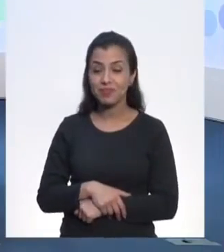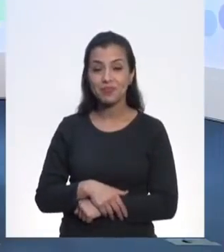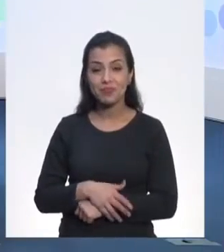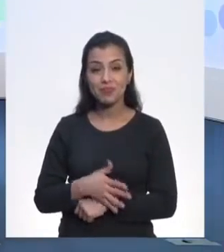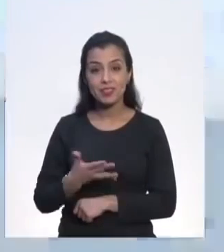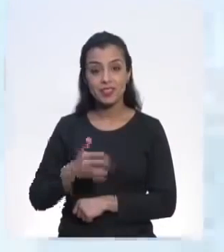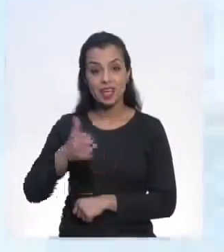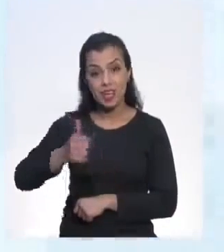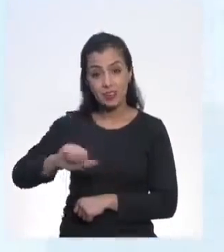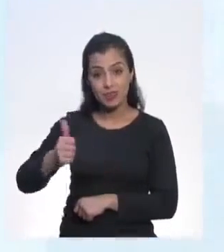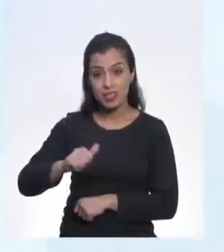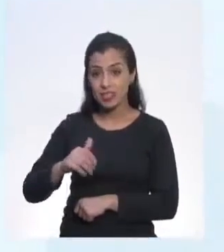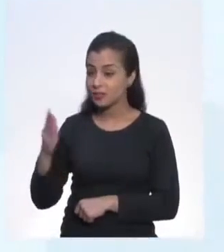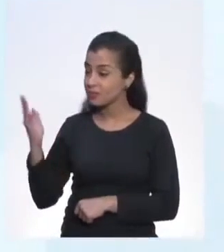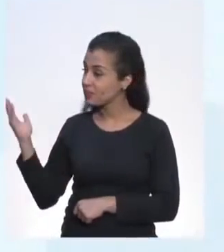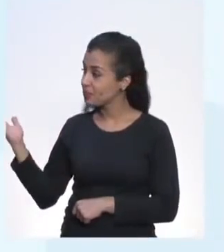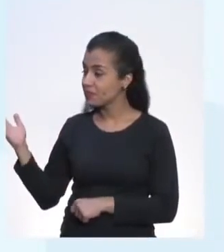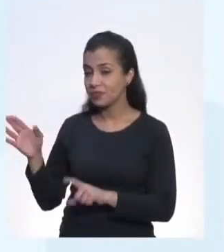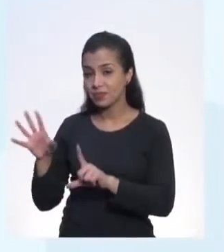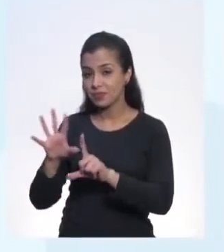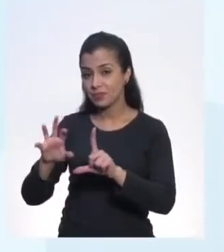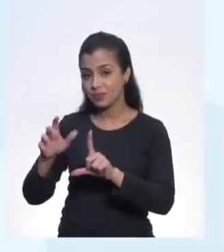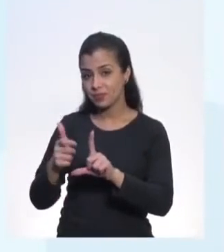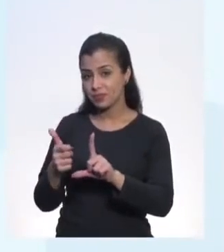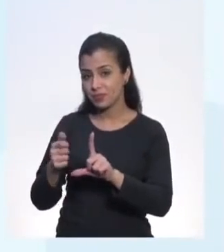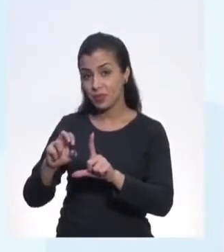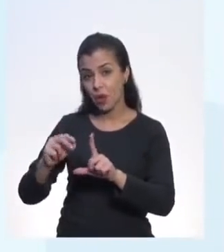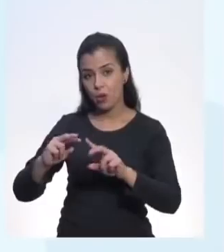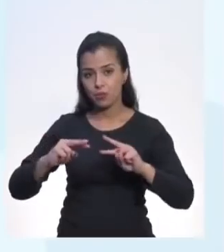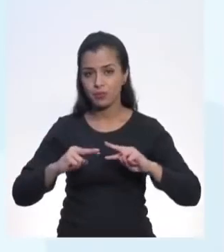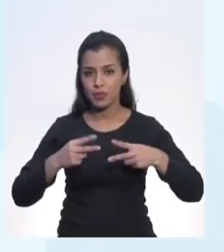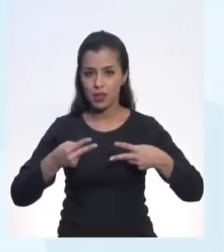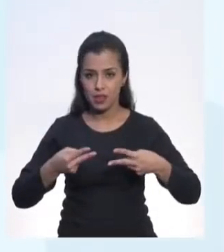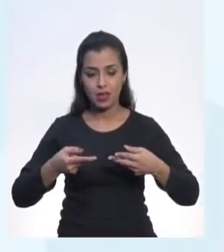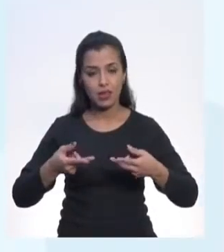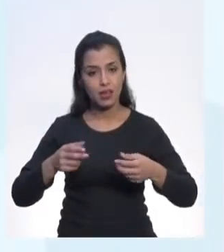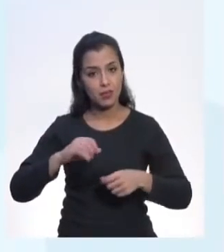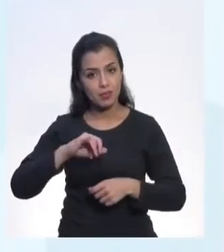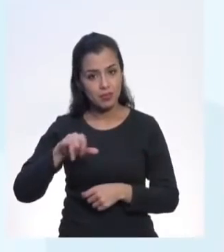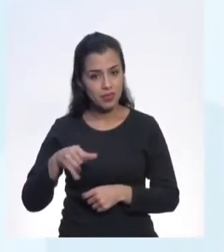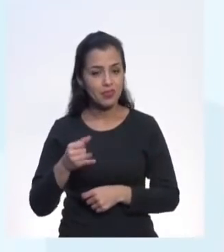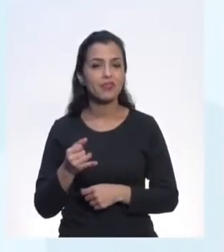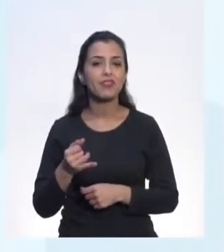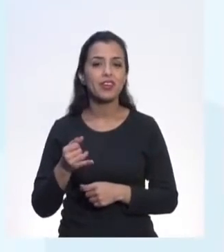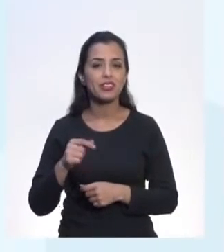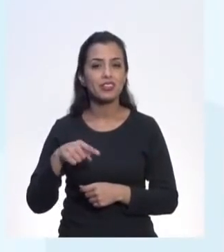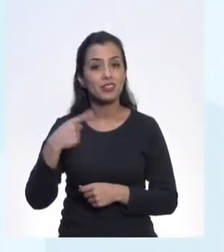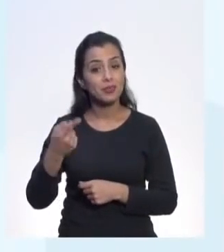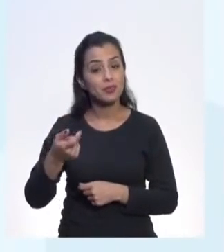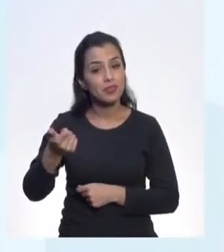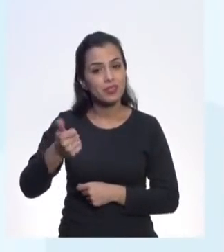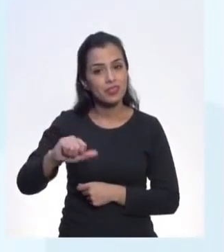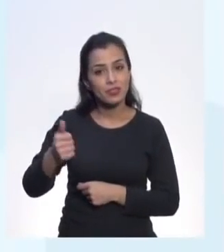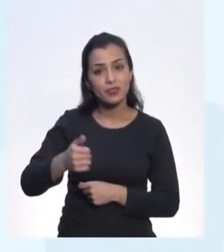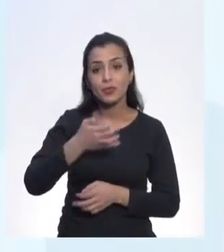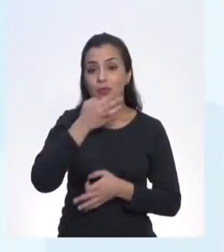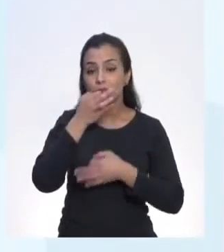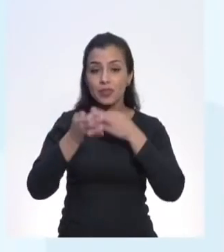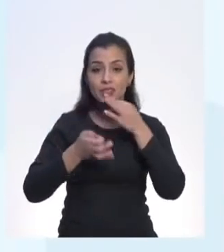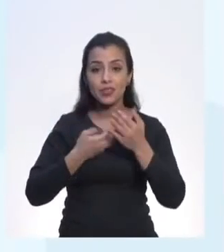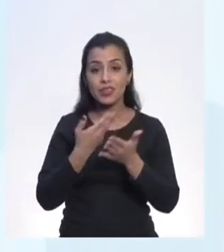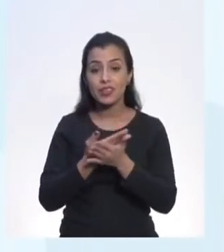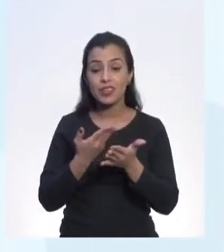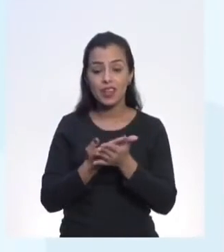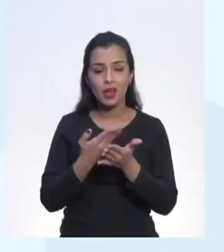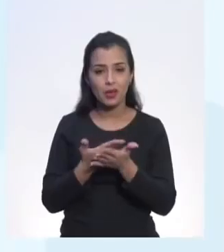antes tem uma avaliação que eu queria que vocês preenchessem aí, ó. Pessoal, vai lá, tira uma foto do QR Code ou entra nesse link e avalia a nossa aula,